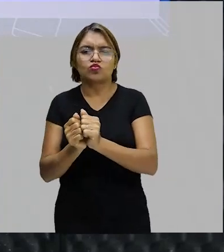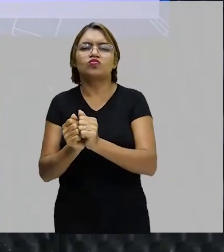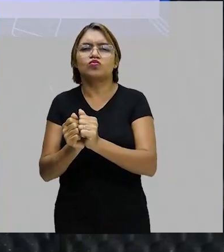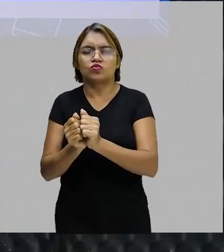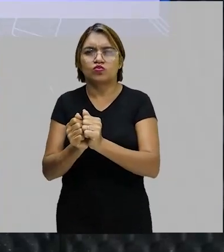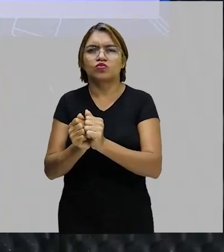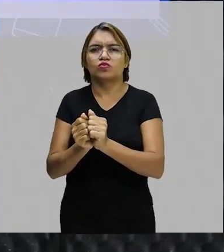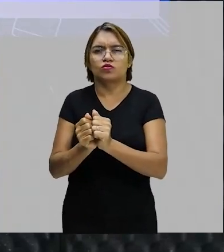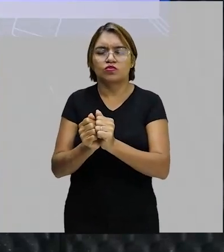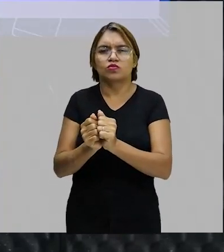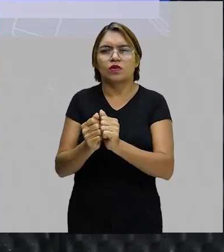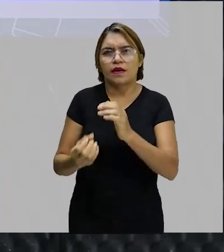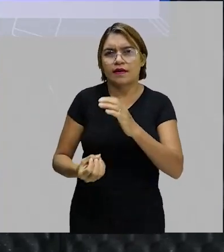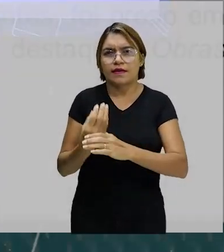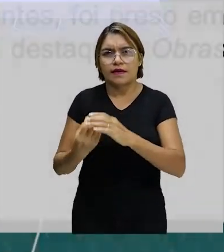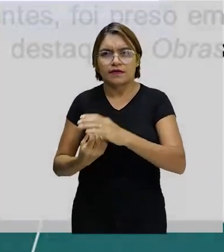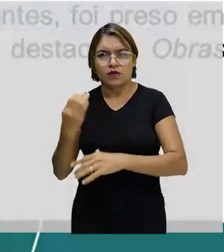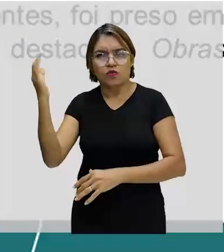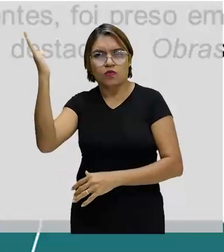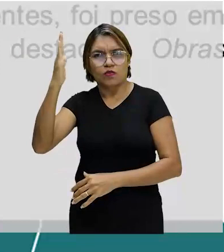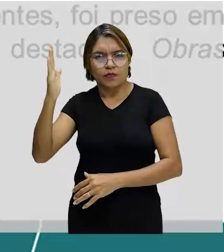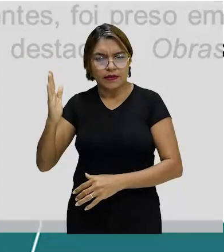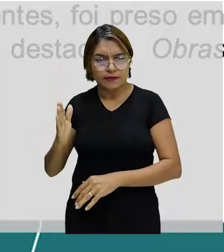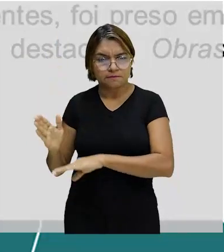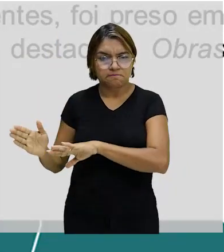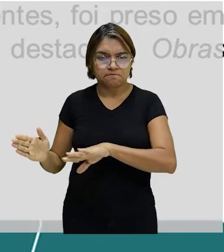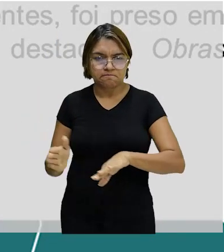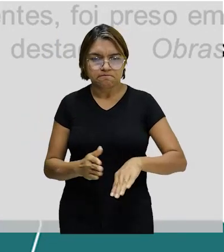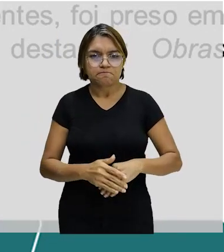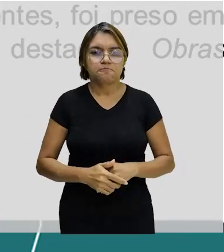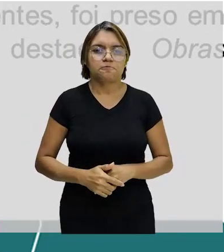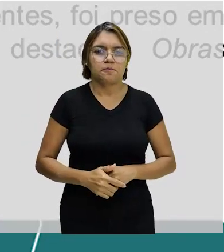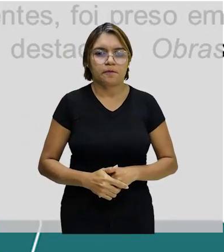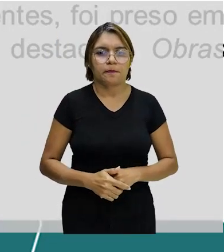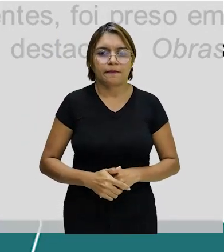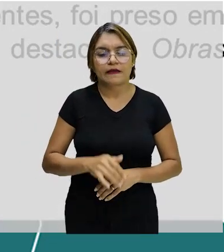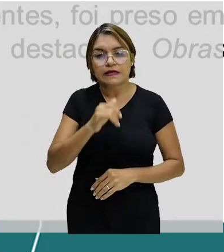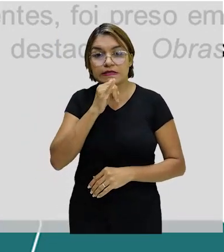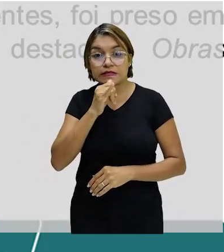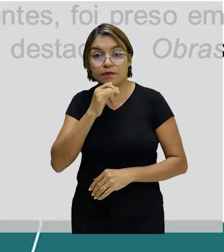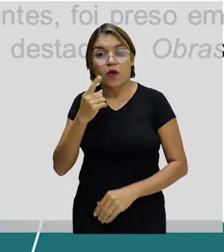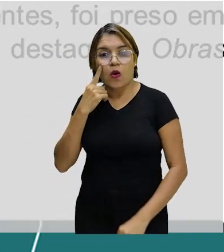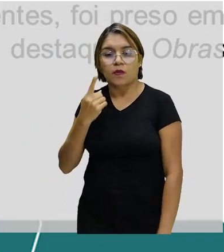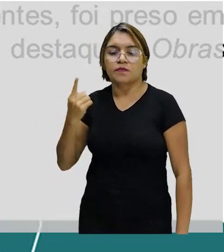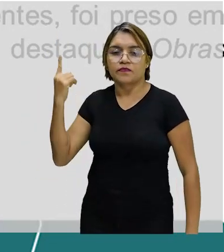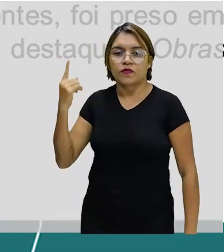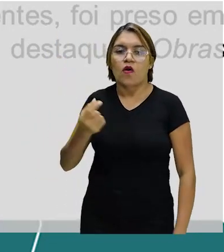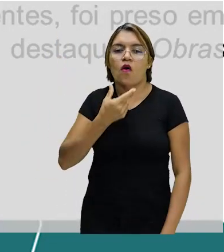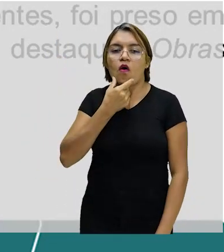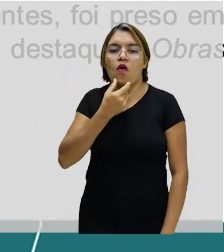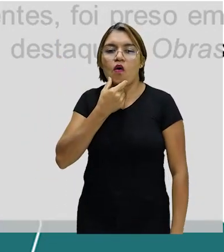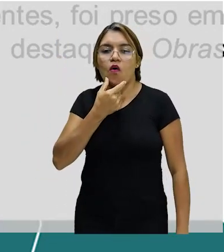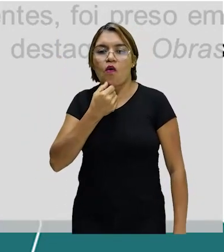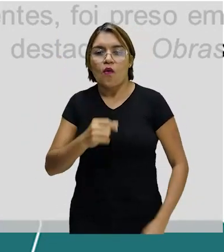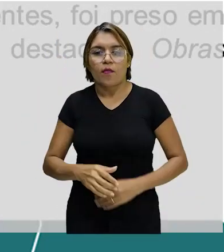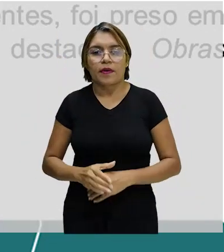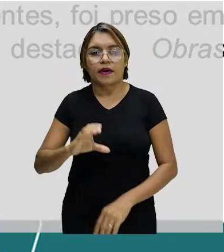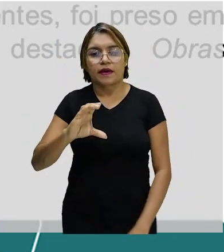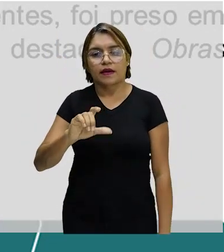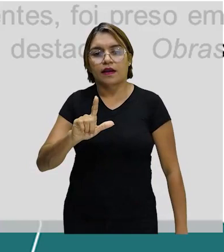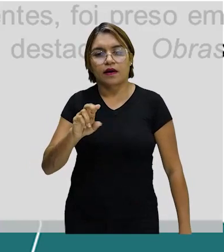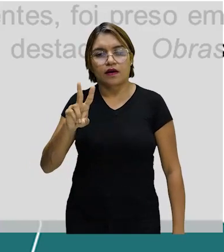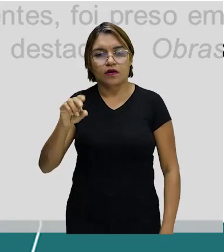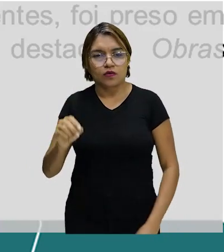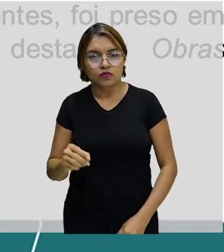país. Então, vamos ver um pouquinho aqui sobre Cláudio Manuel da Costa, poeta, advogado, jurista